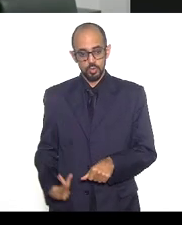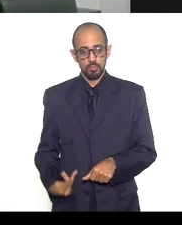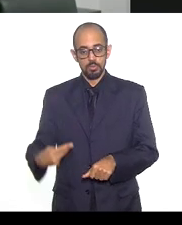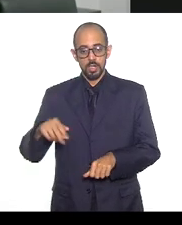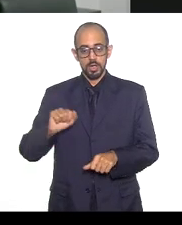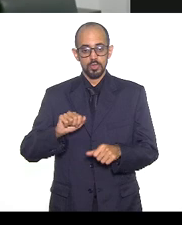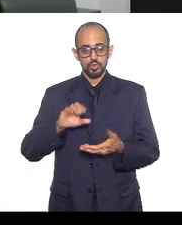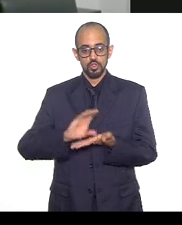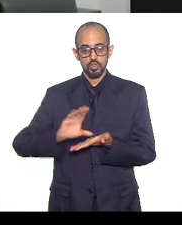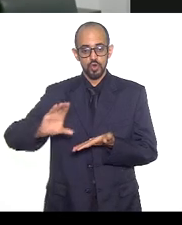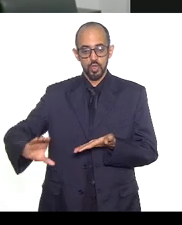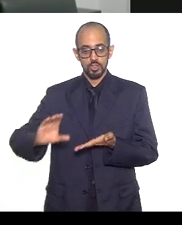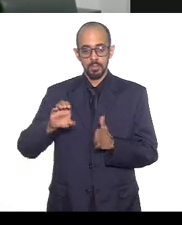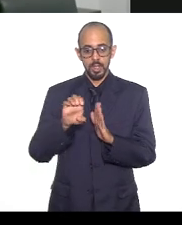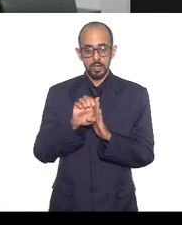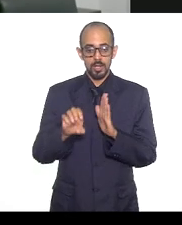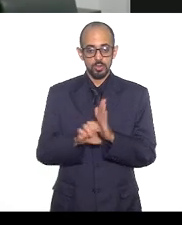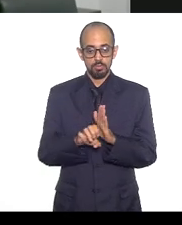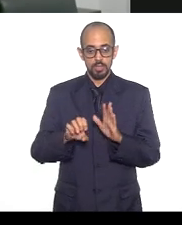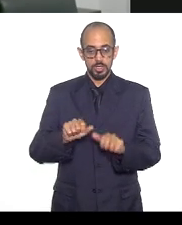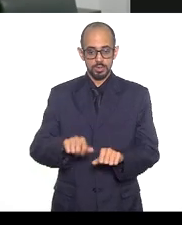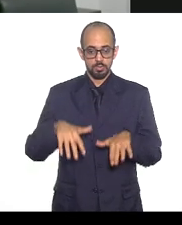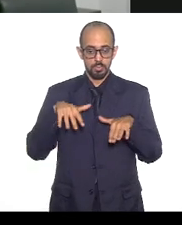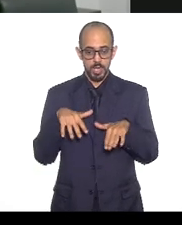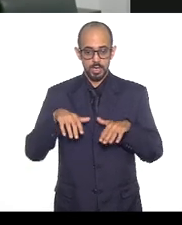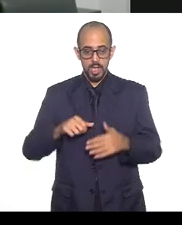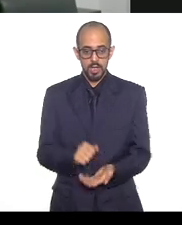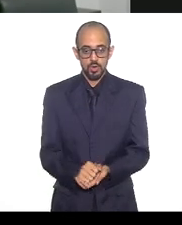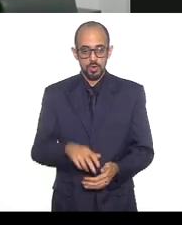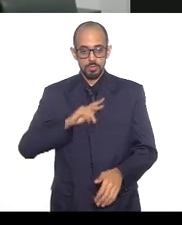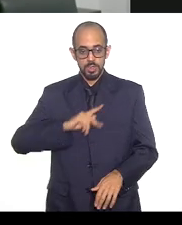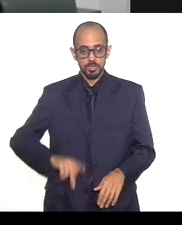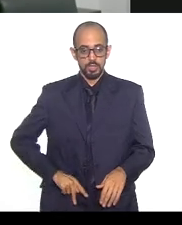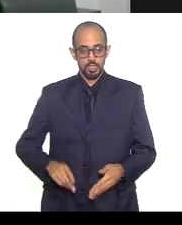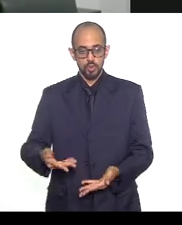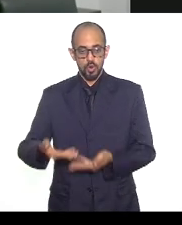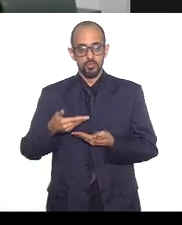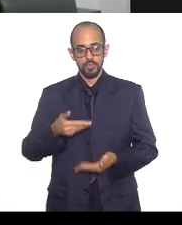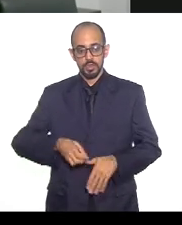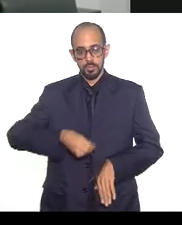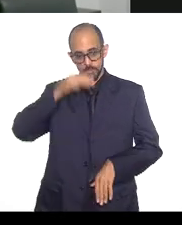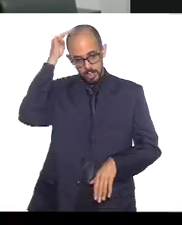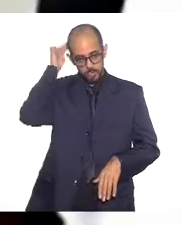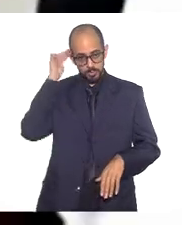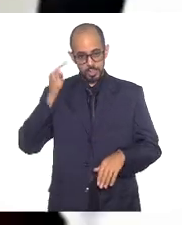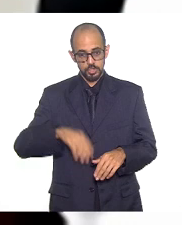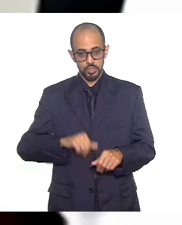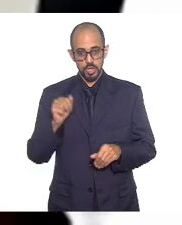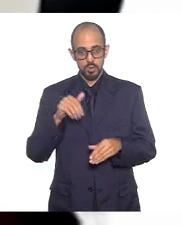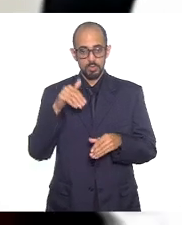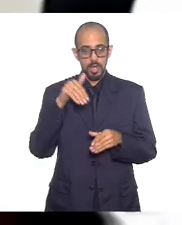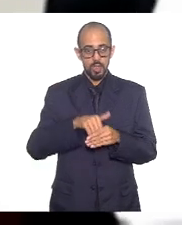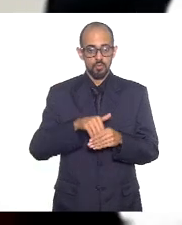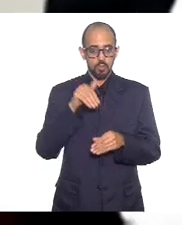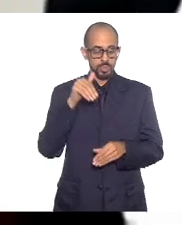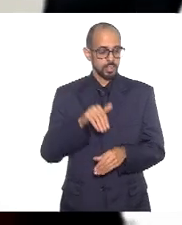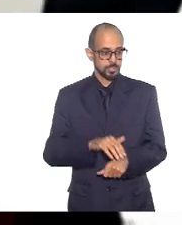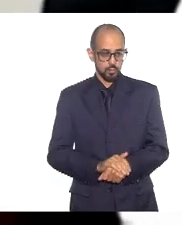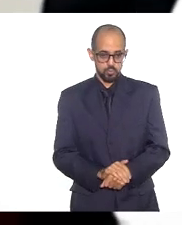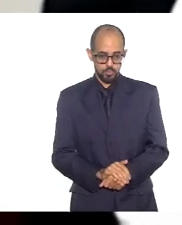às emendas de plenário. A presidência convida o deputado Márcio Pacheco, presidente da Comissão de Constituição e Justiça, para emitir